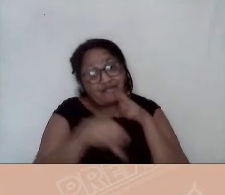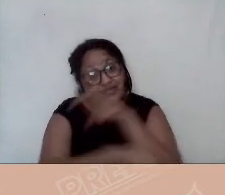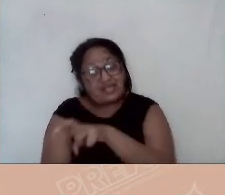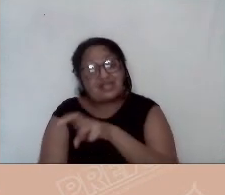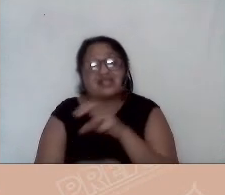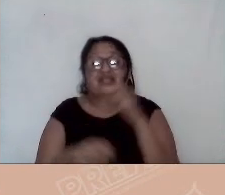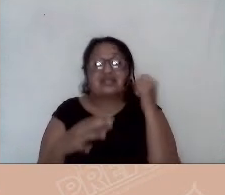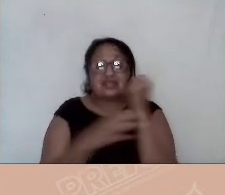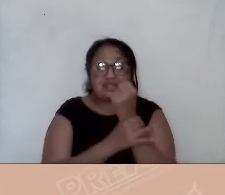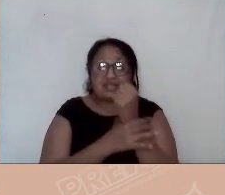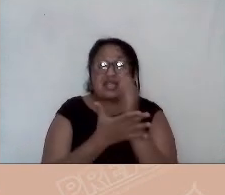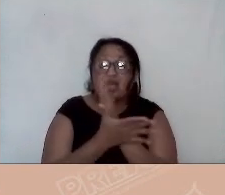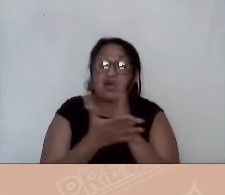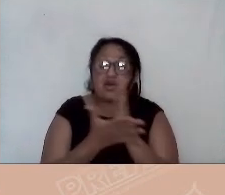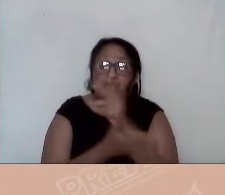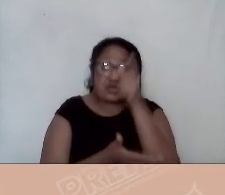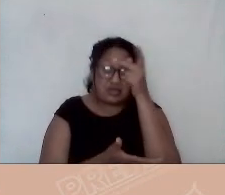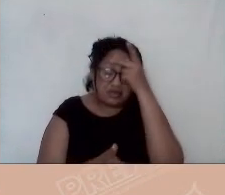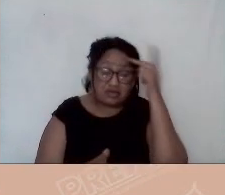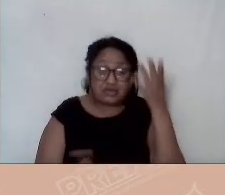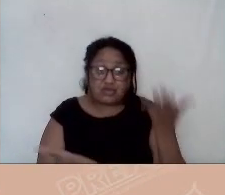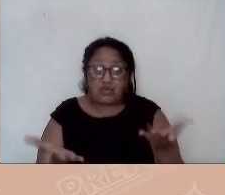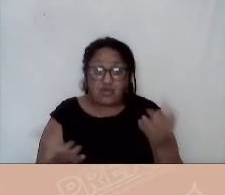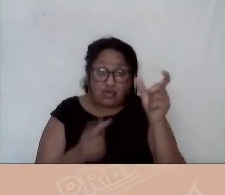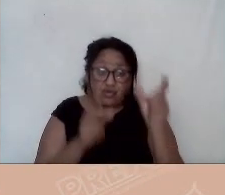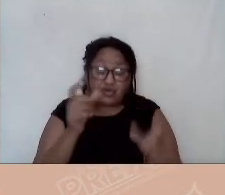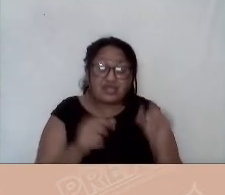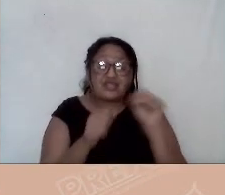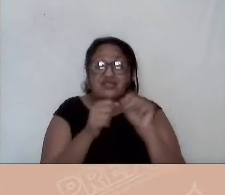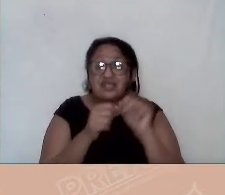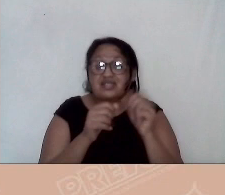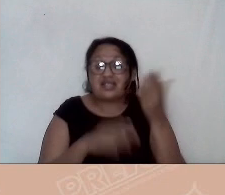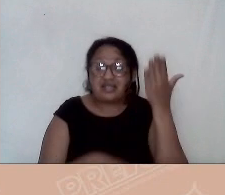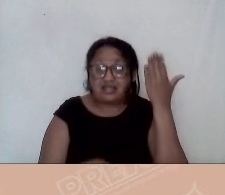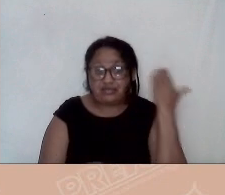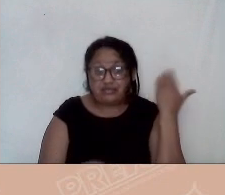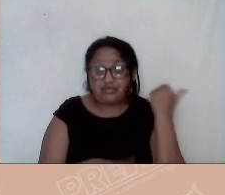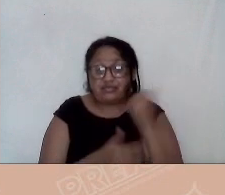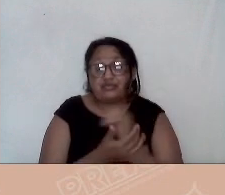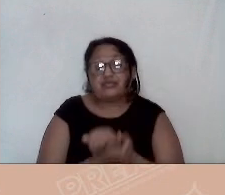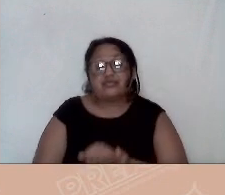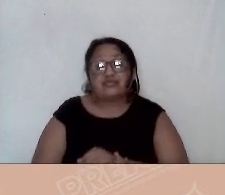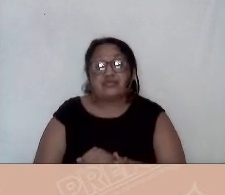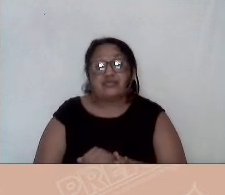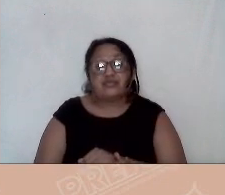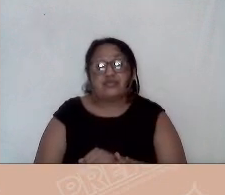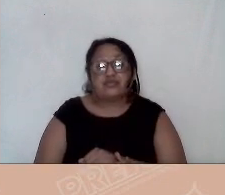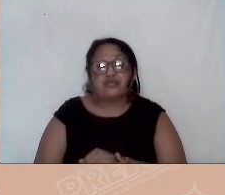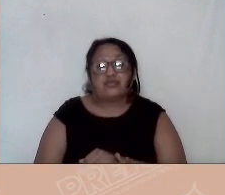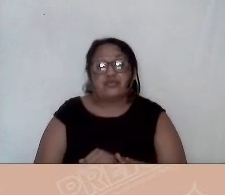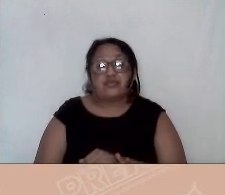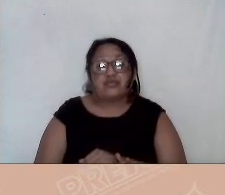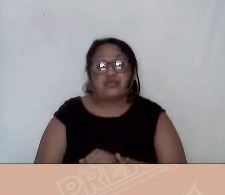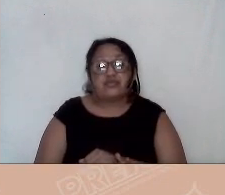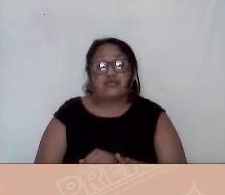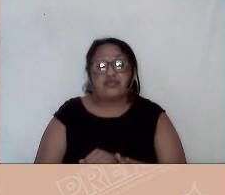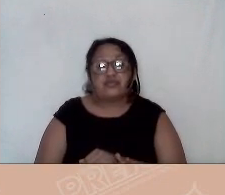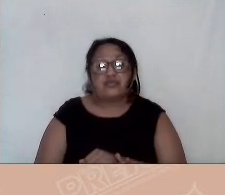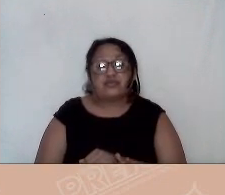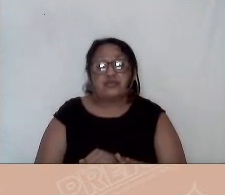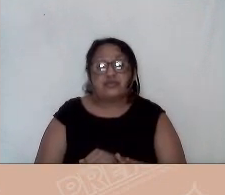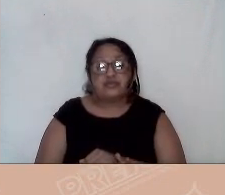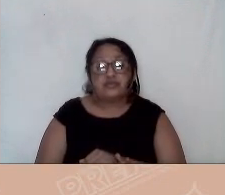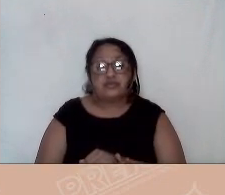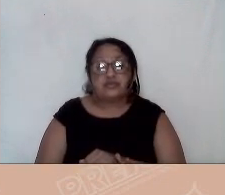hackers ocasionalmente fazem fizeram no caso did fizeram passado they ignored all the